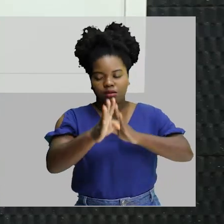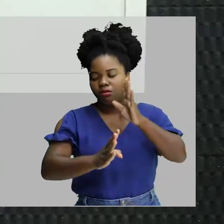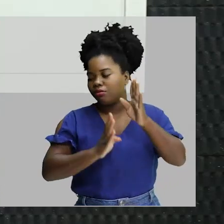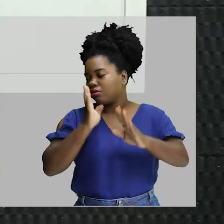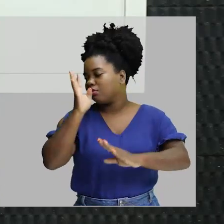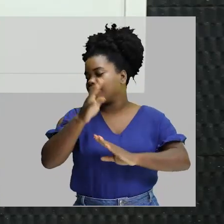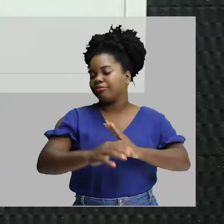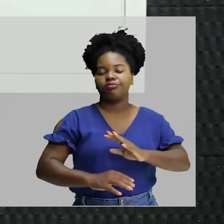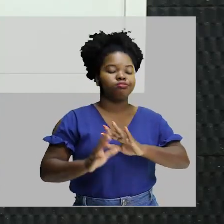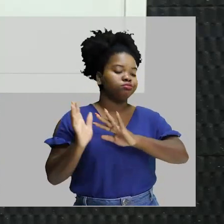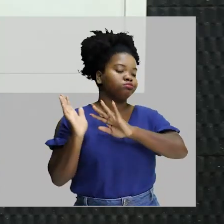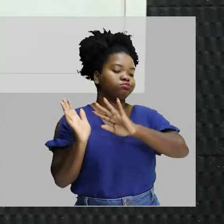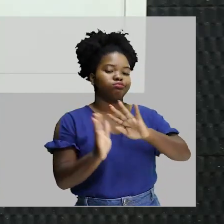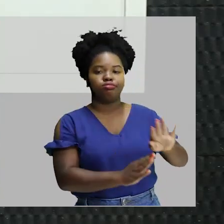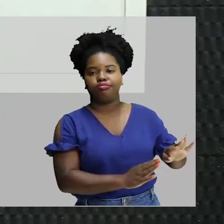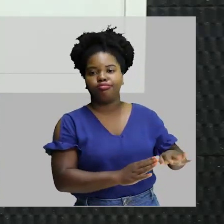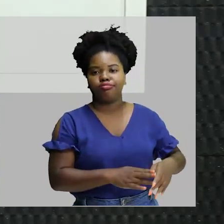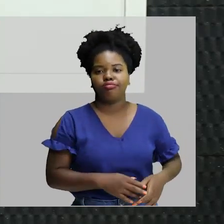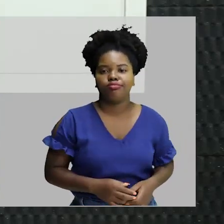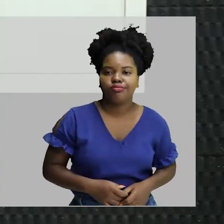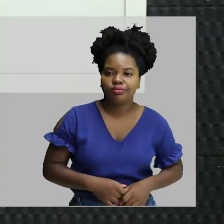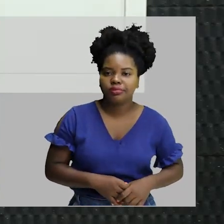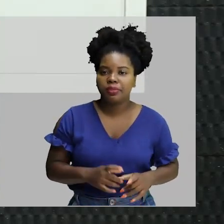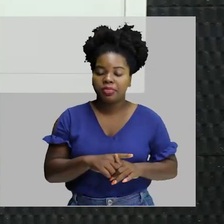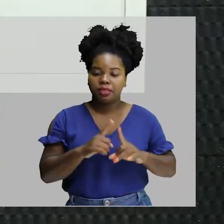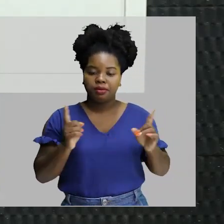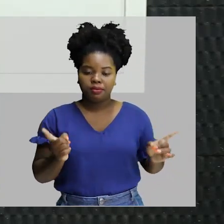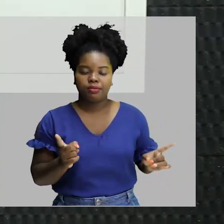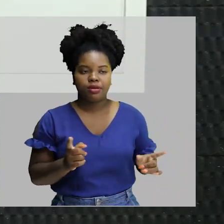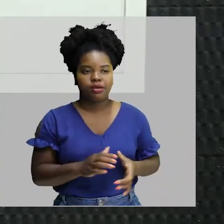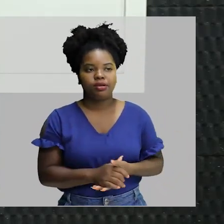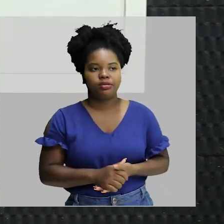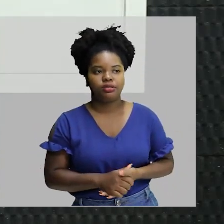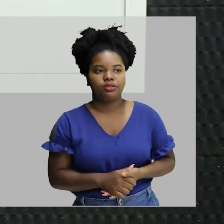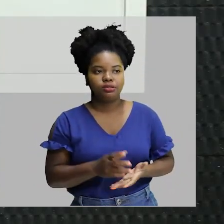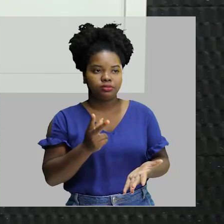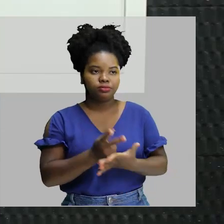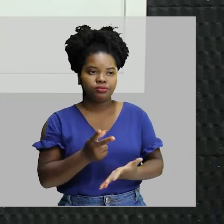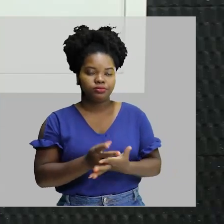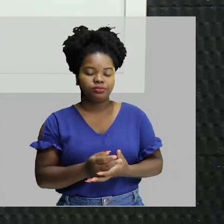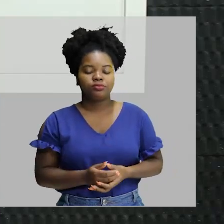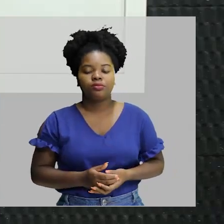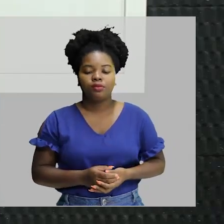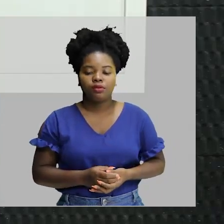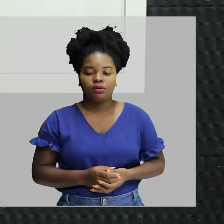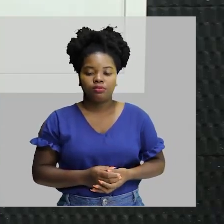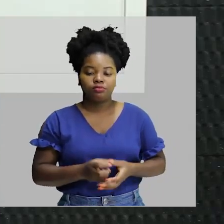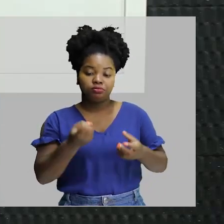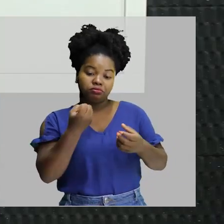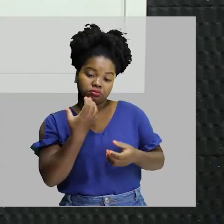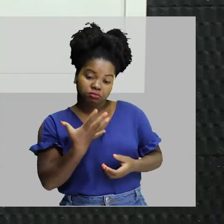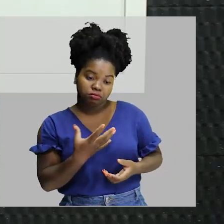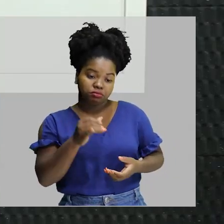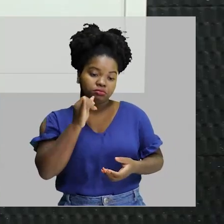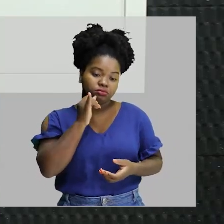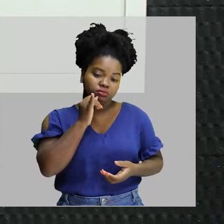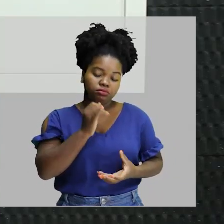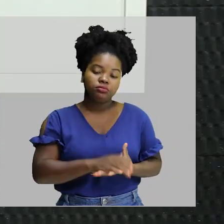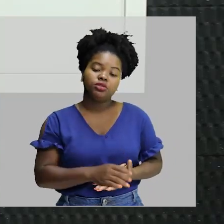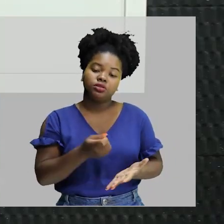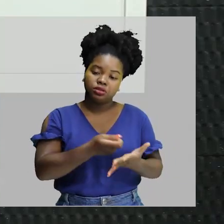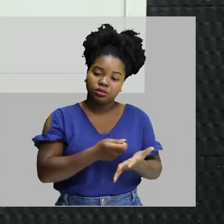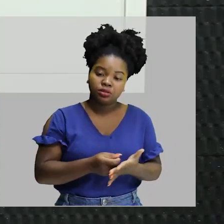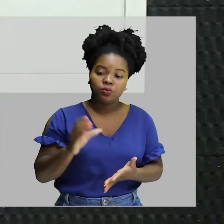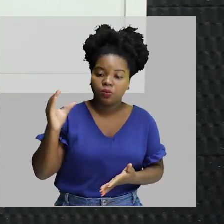em última instância, total. Mas a gente sempre, né, cita como exemplo o determinismo